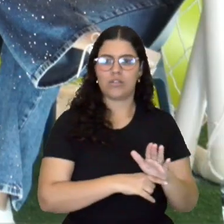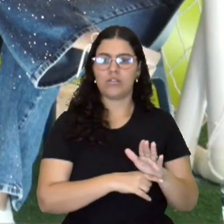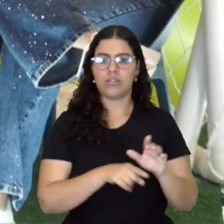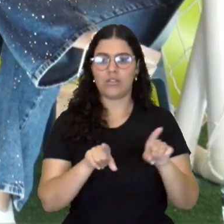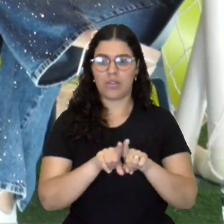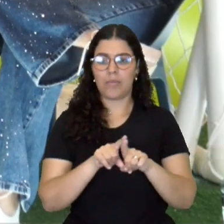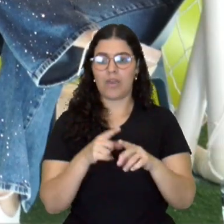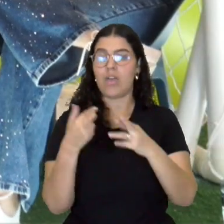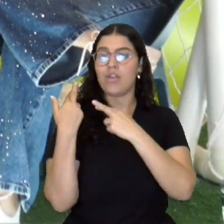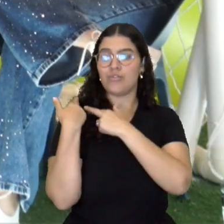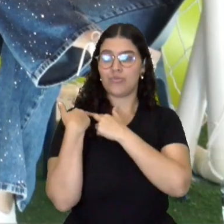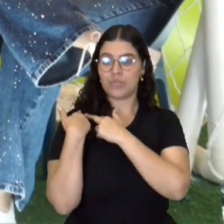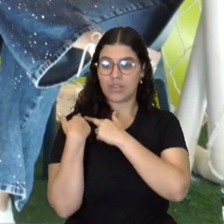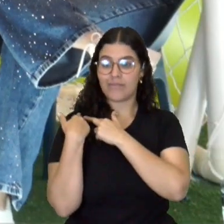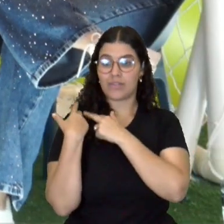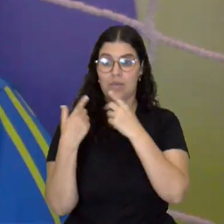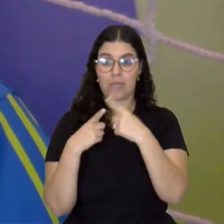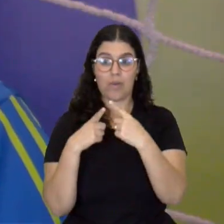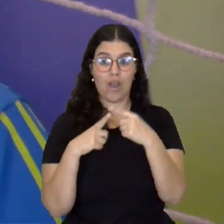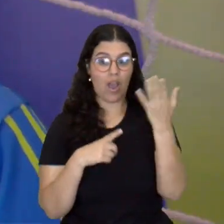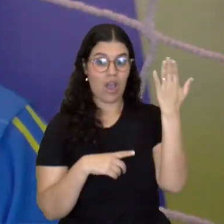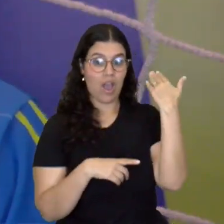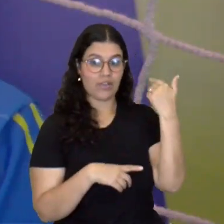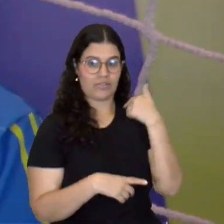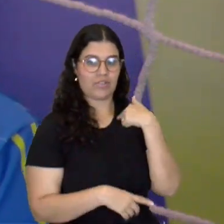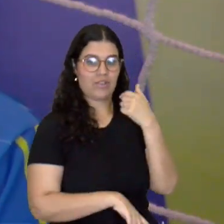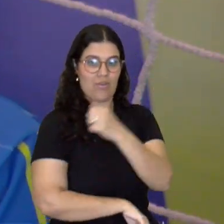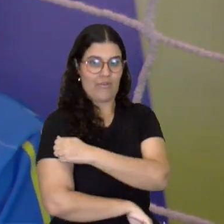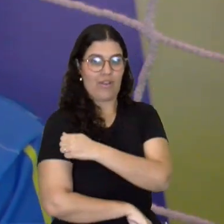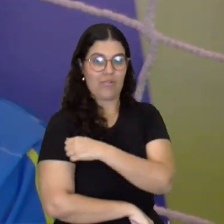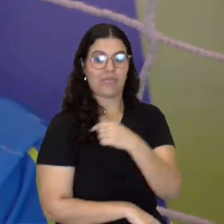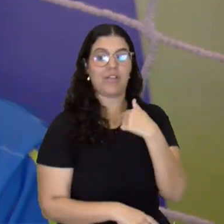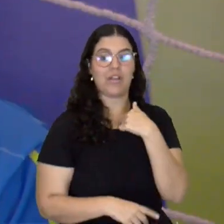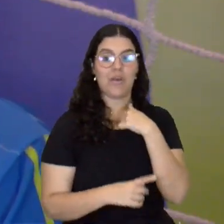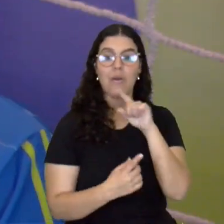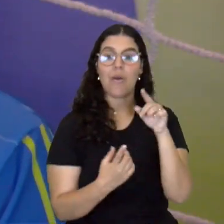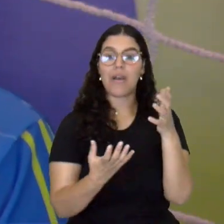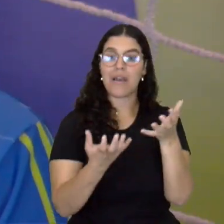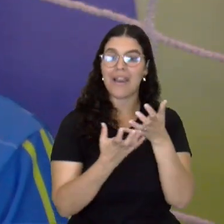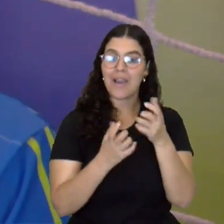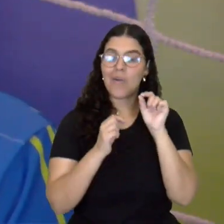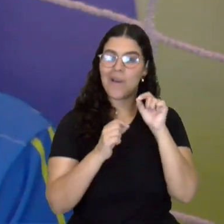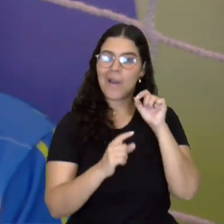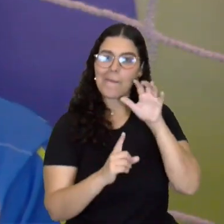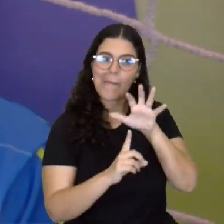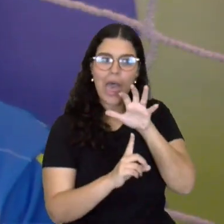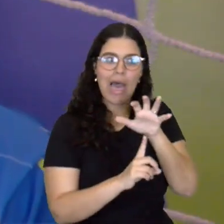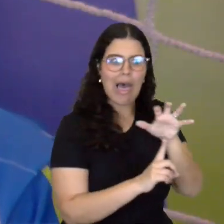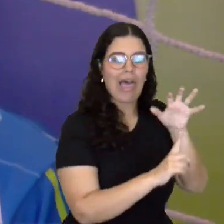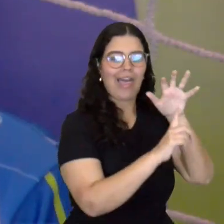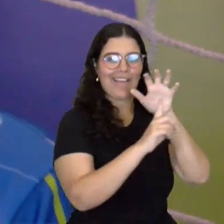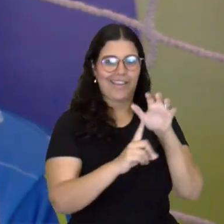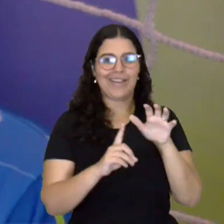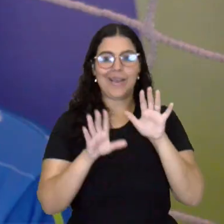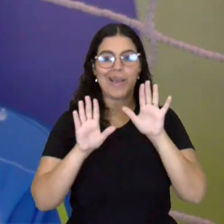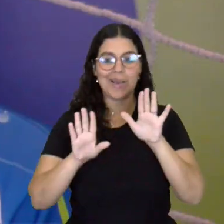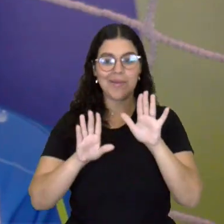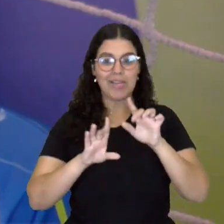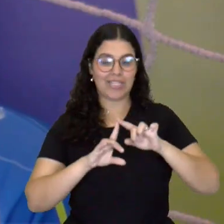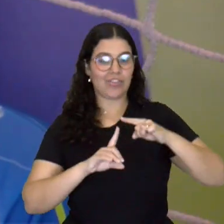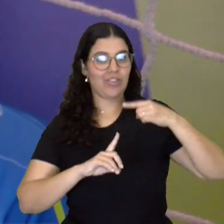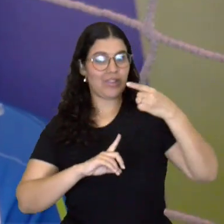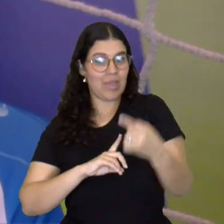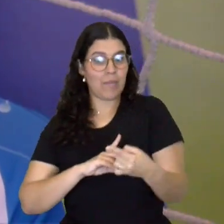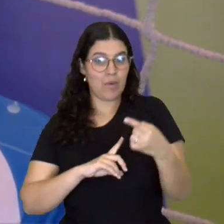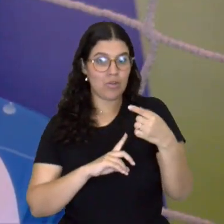eu era aluno, eu era atentado, eu gostava de perturbar tanto. Mas depois que eu entrei na robótica, ela